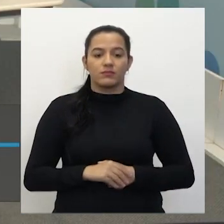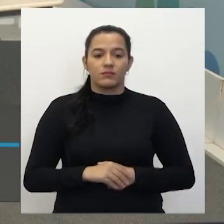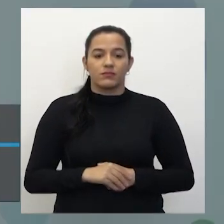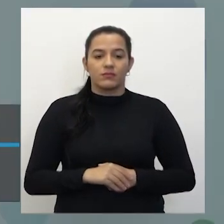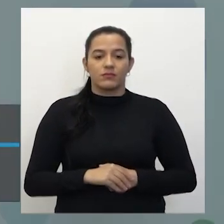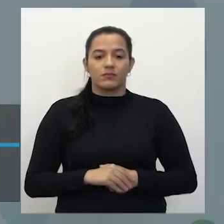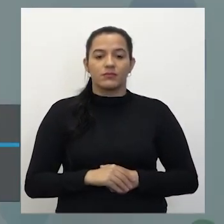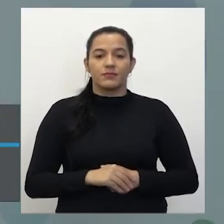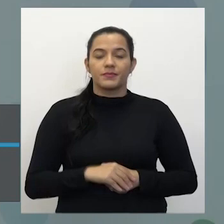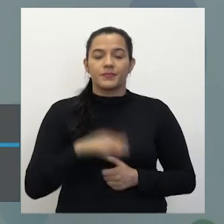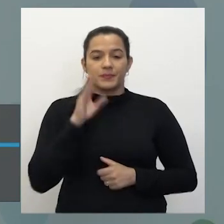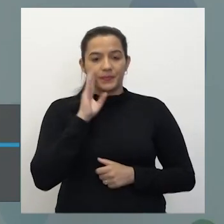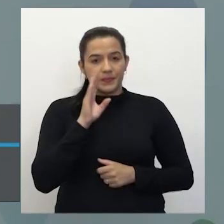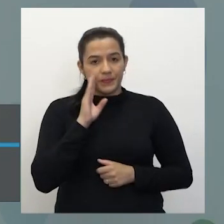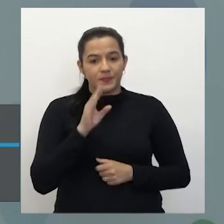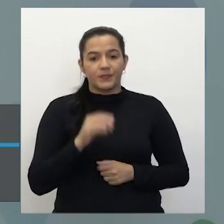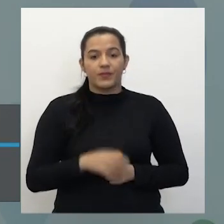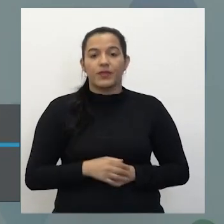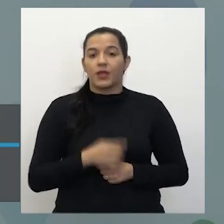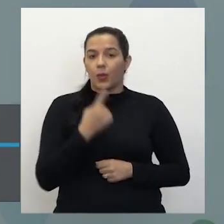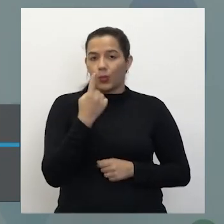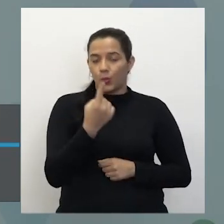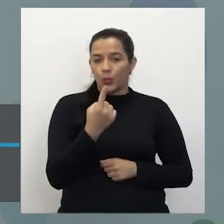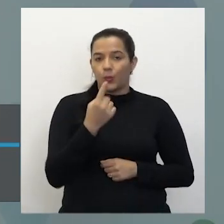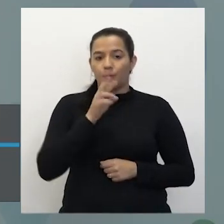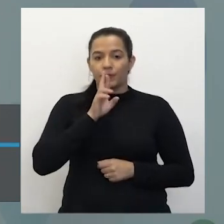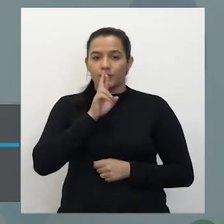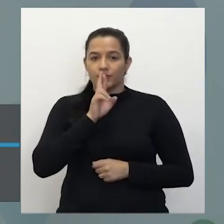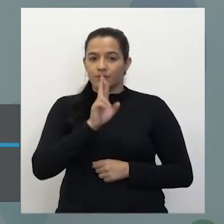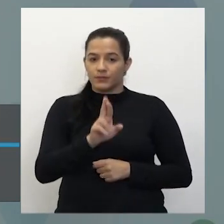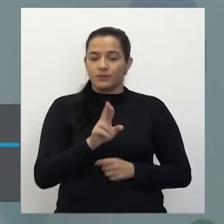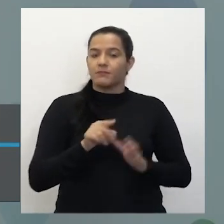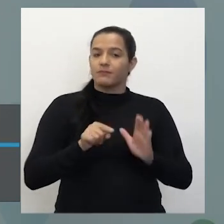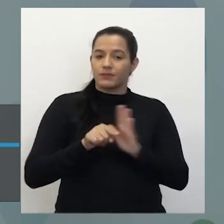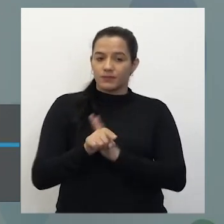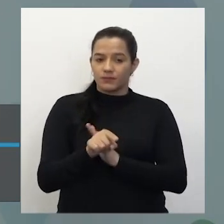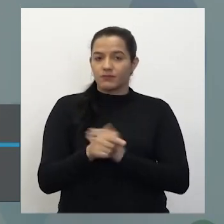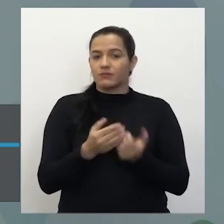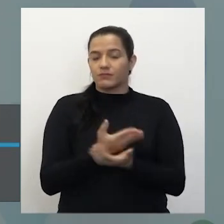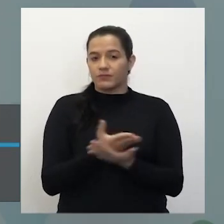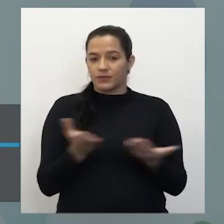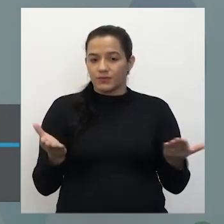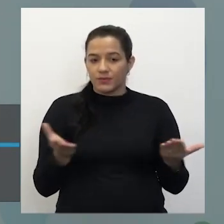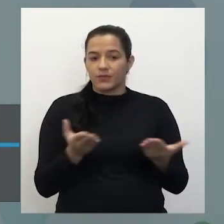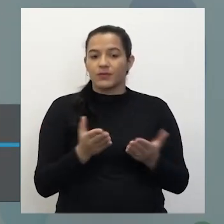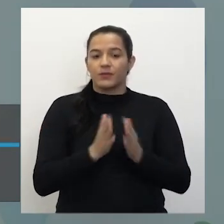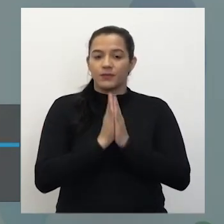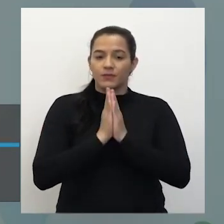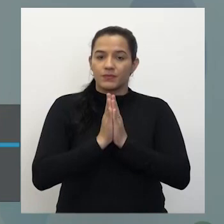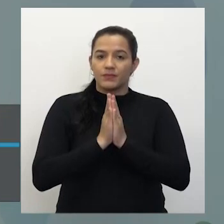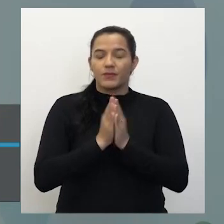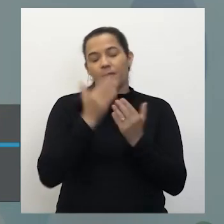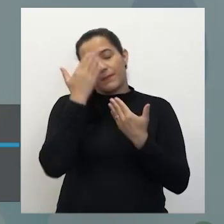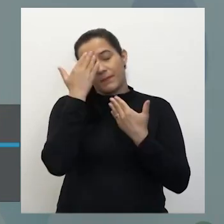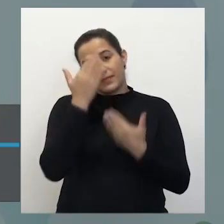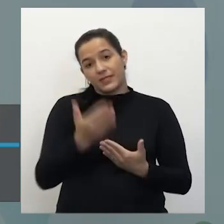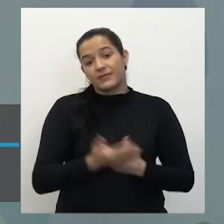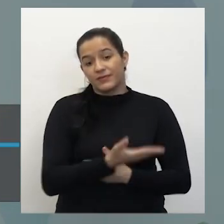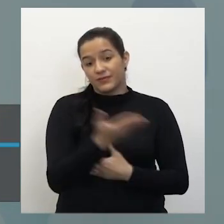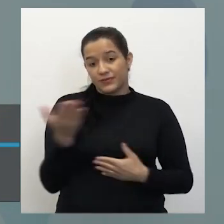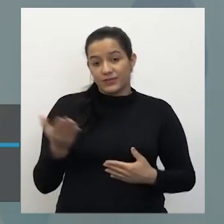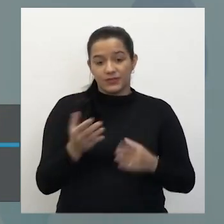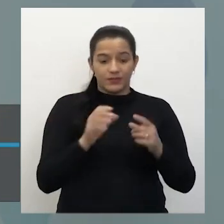olha que bacana. A gente pegou uma resposta, perguntamos para os alunos, né? Ótimo, muito obrigado, vocês responderam o que era o